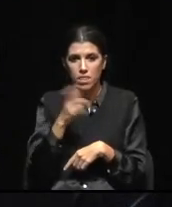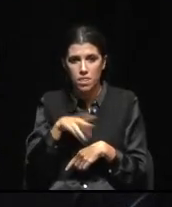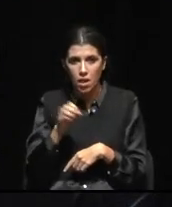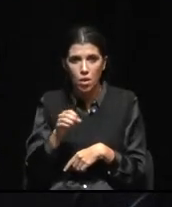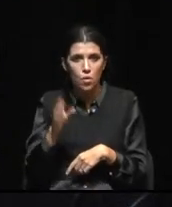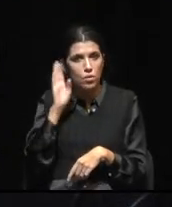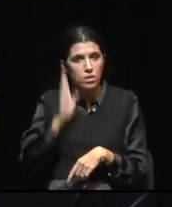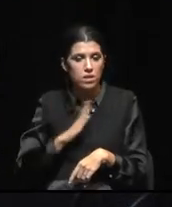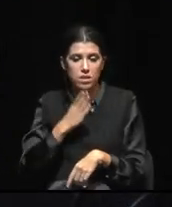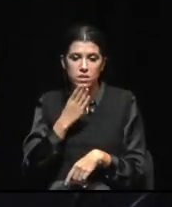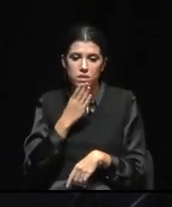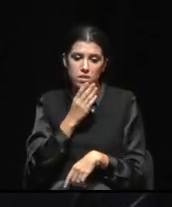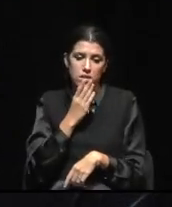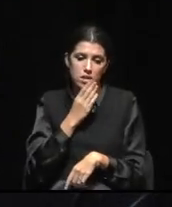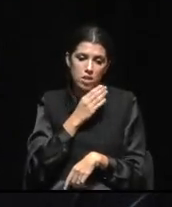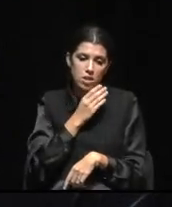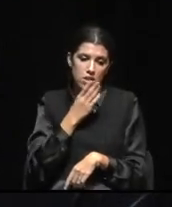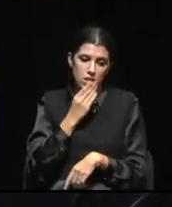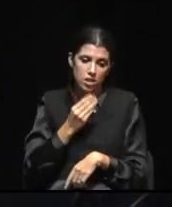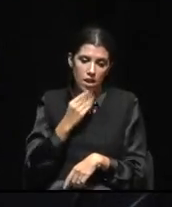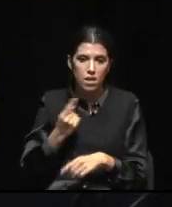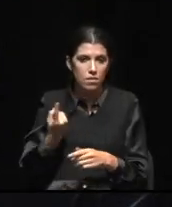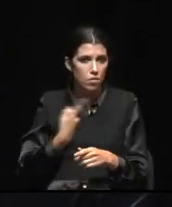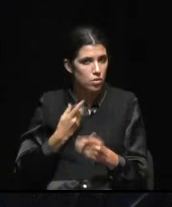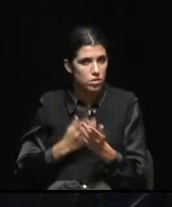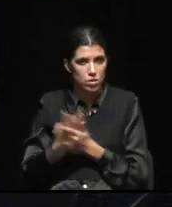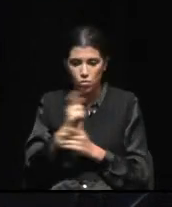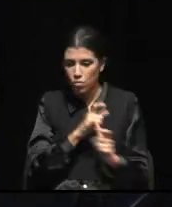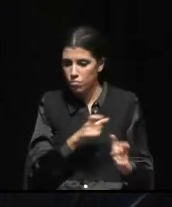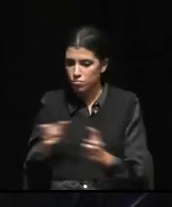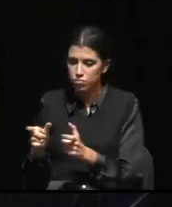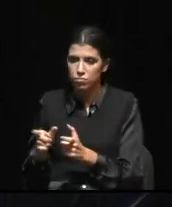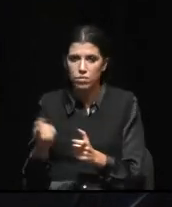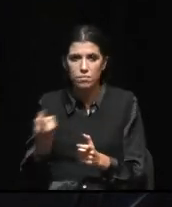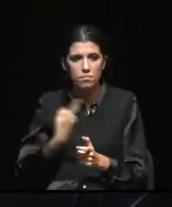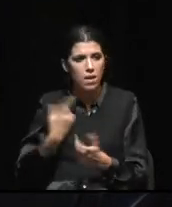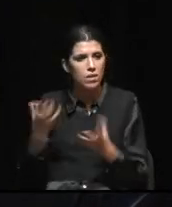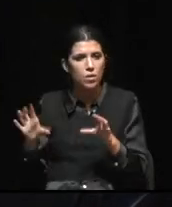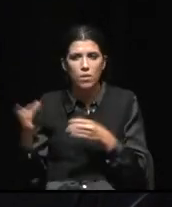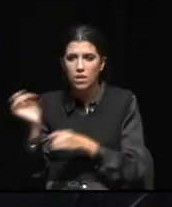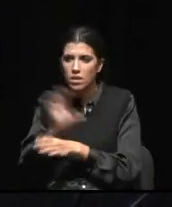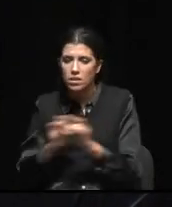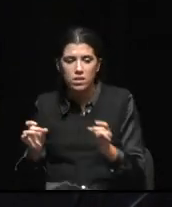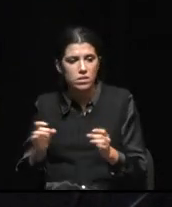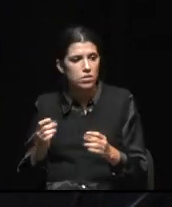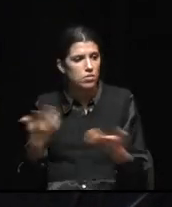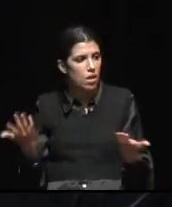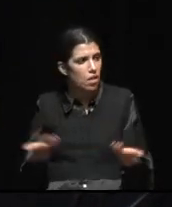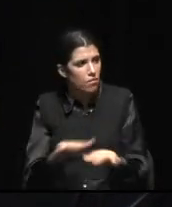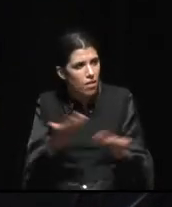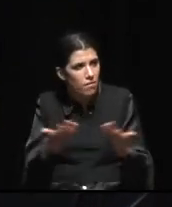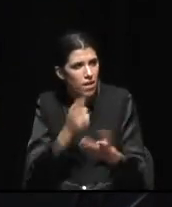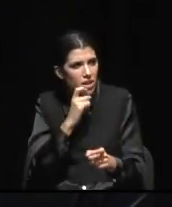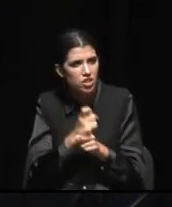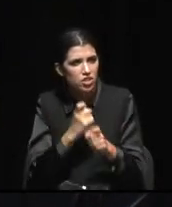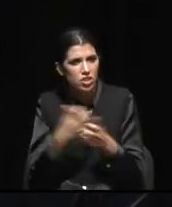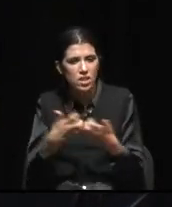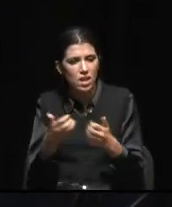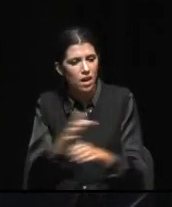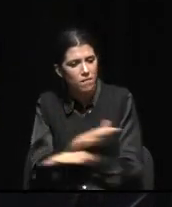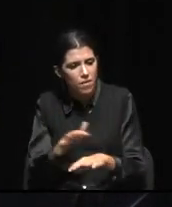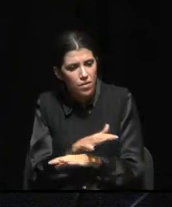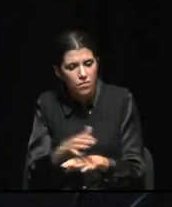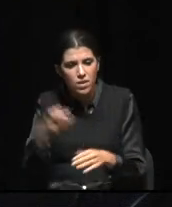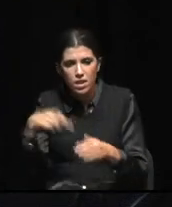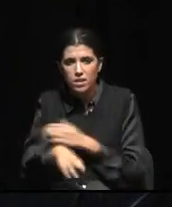Gaza é crucial que a Comunidade Internacional tome medidas para exigir e fazer cumprir o cessar fogo imediato e definitivo e a